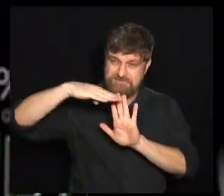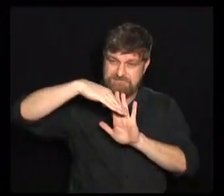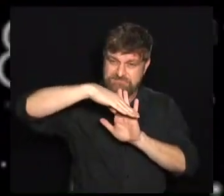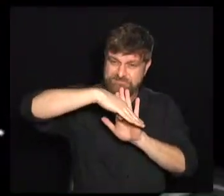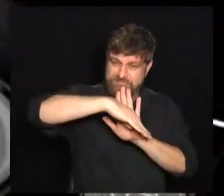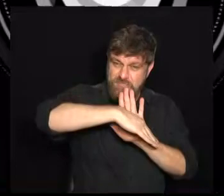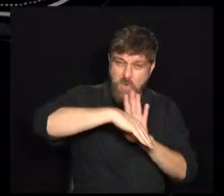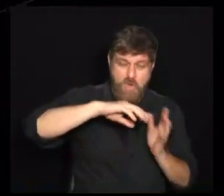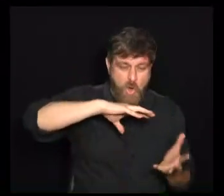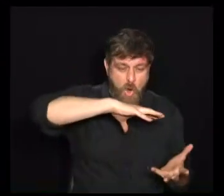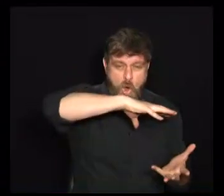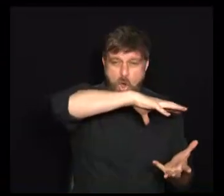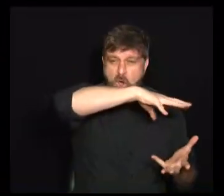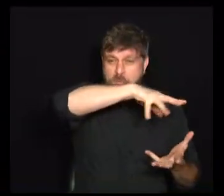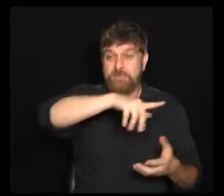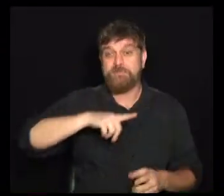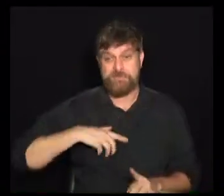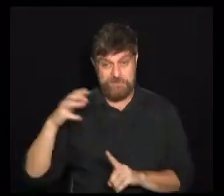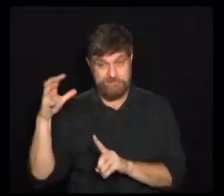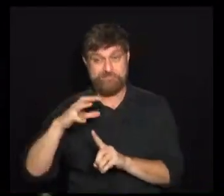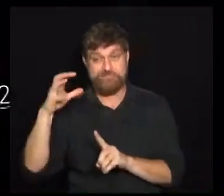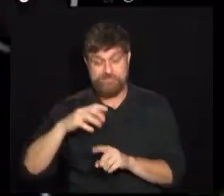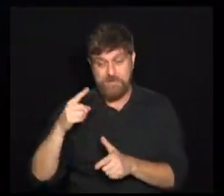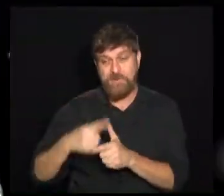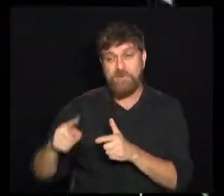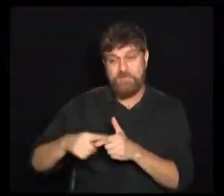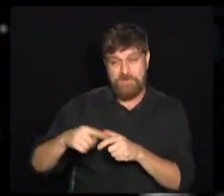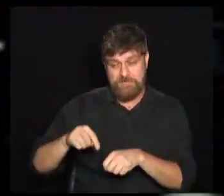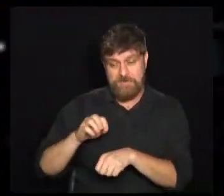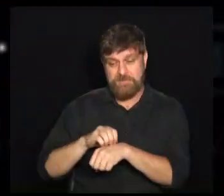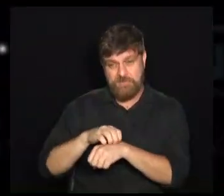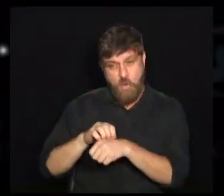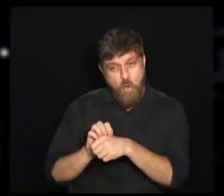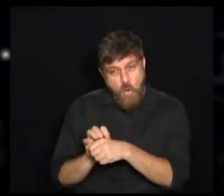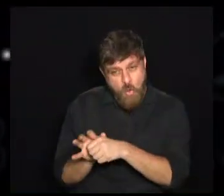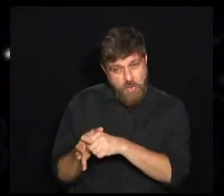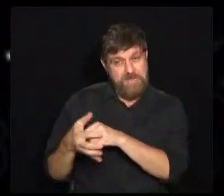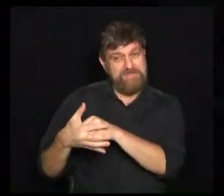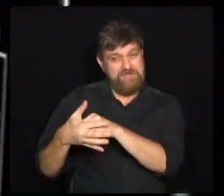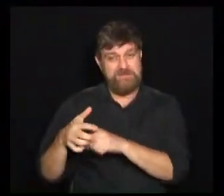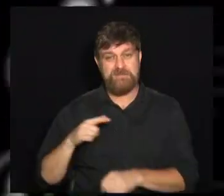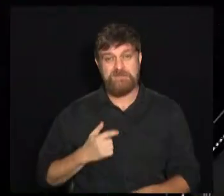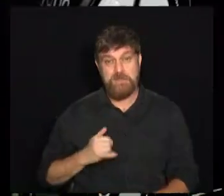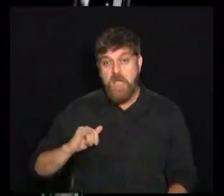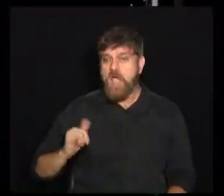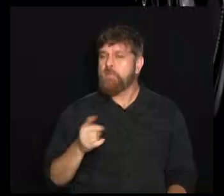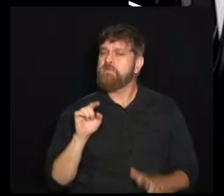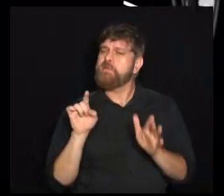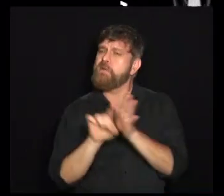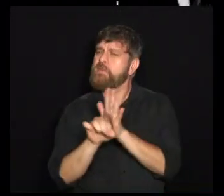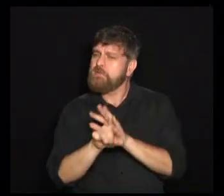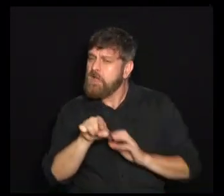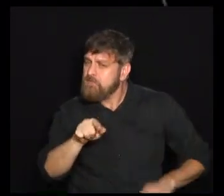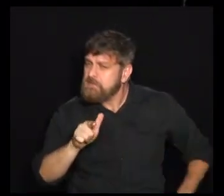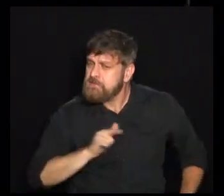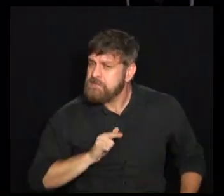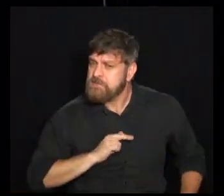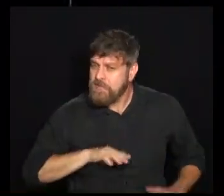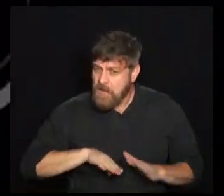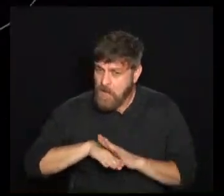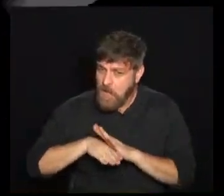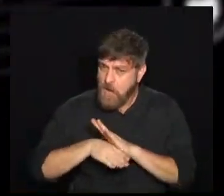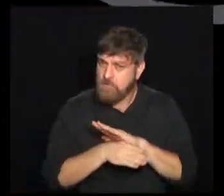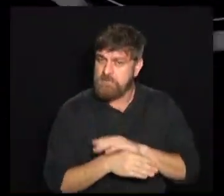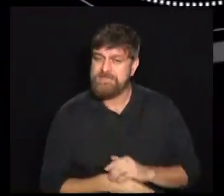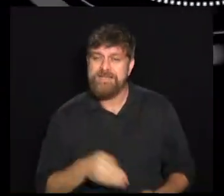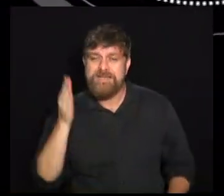mundo afora, influenciadas por causa do avanço do coronavírus. Aliás, eu aproveito para perguntar, você tem o costume de acompanhar